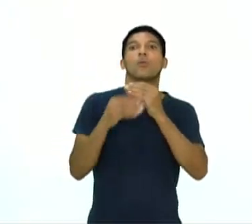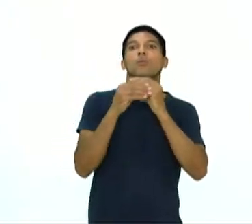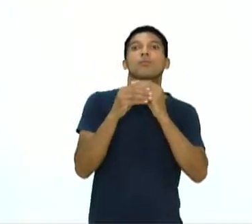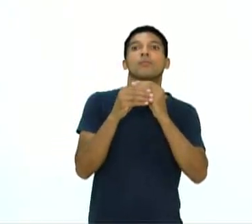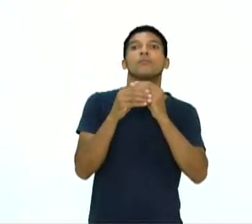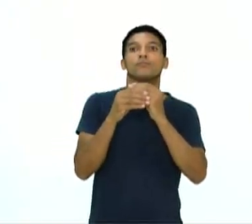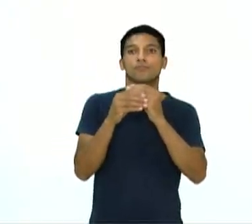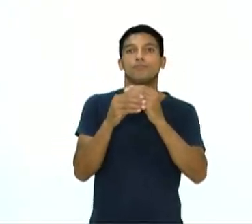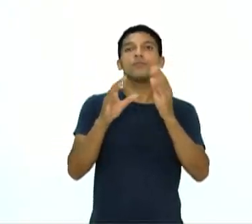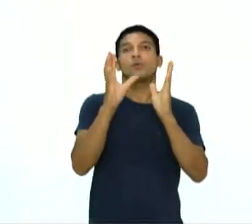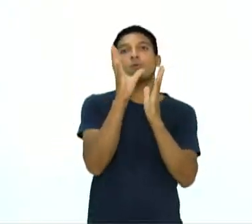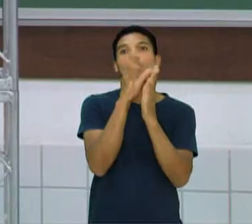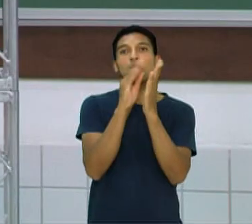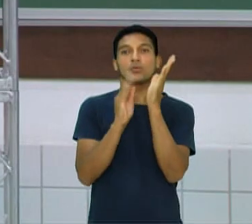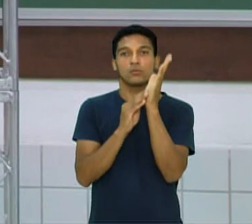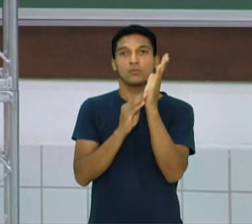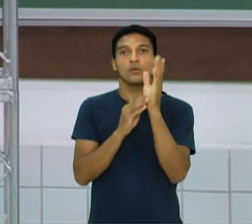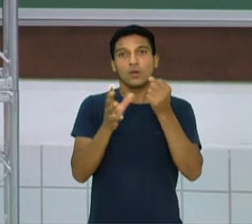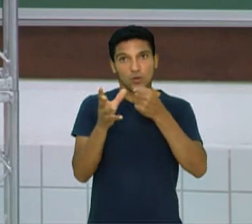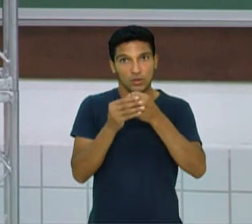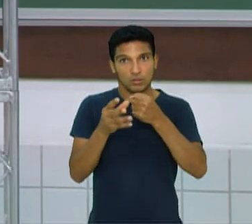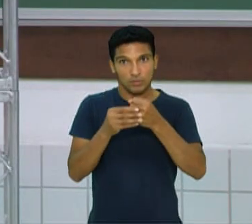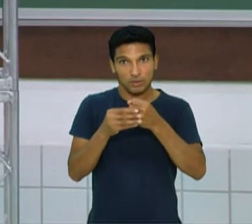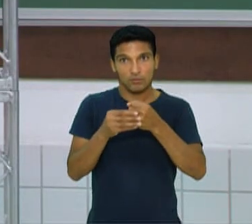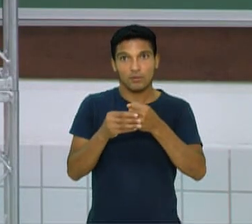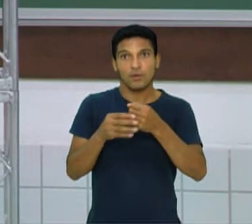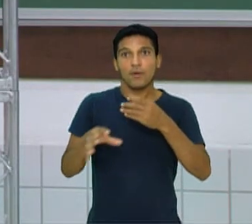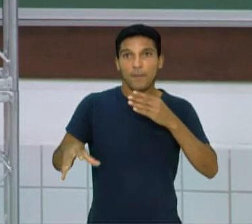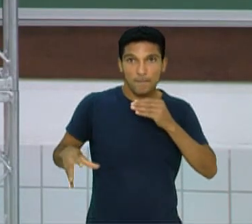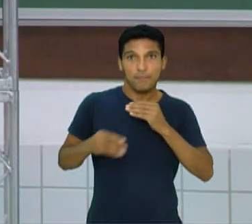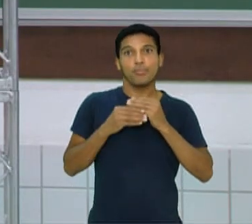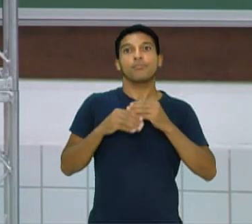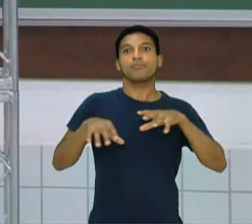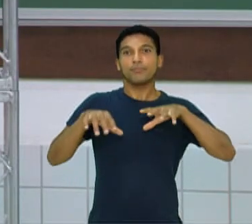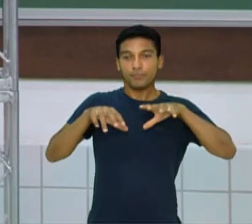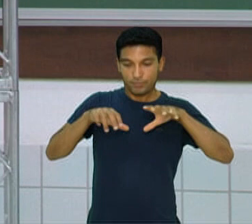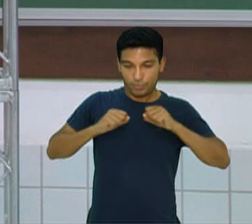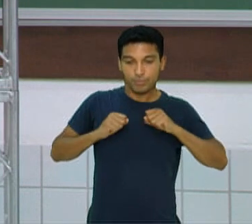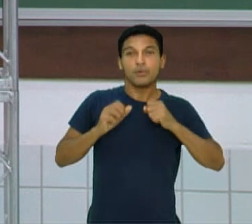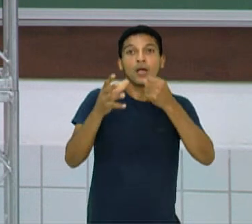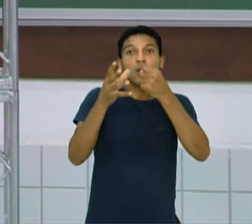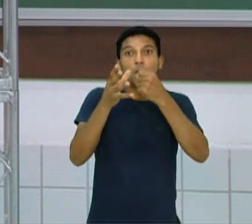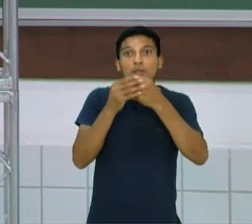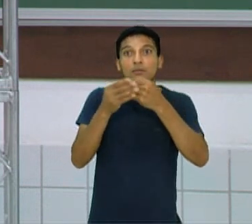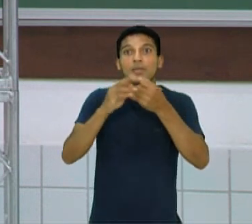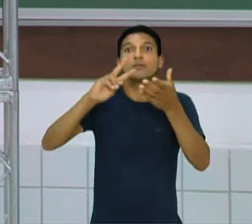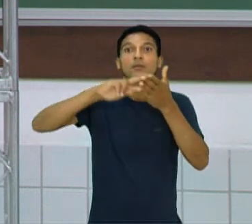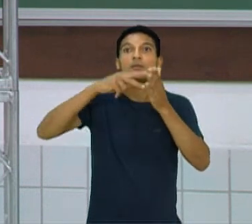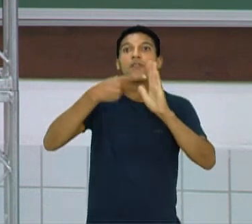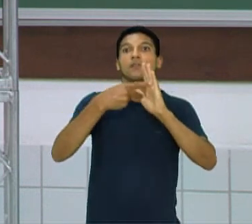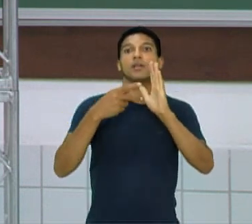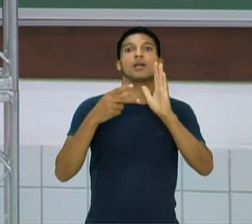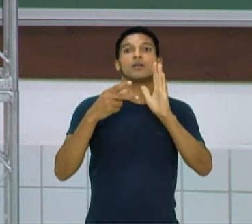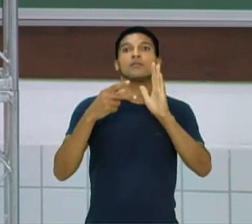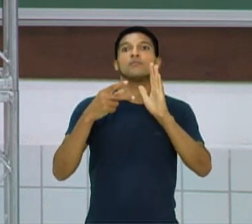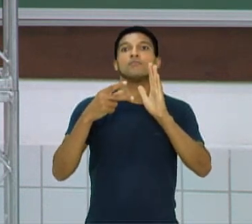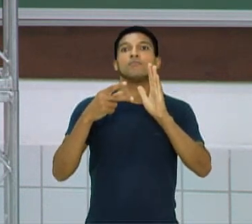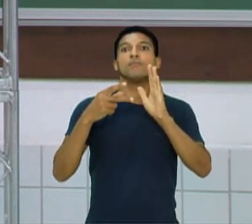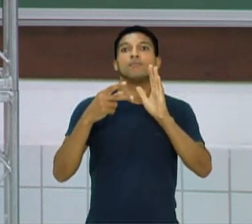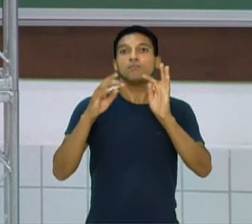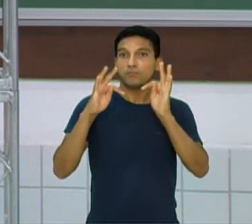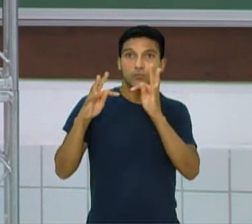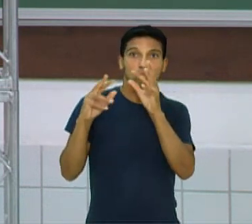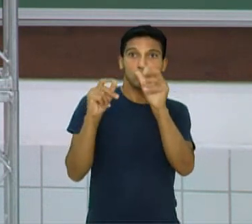conteúdo, completar o conhecimento de vocês. Lembre, conhecimento é tudo e faz toda a diferença. Por